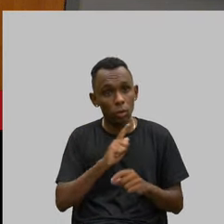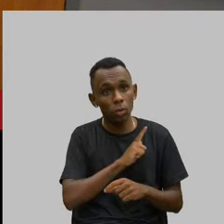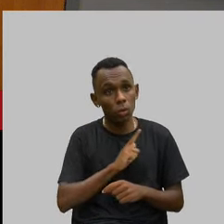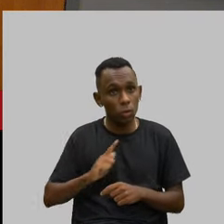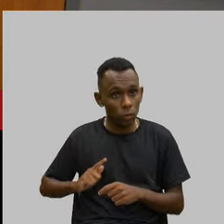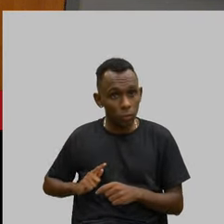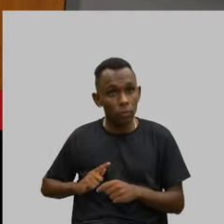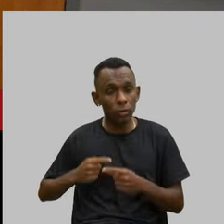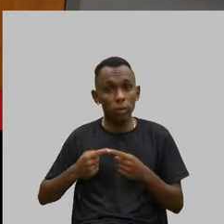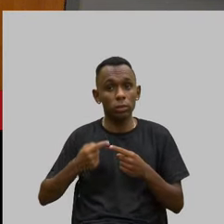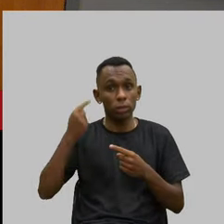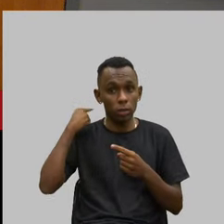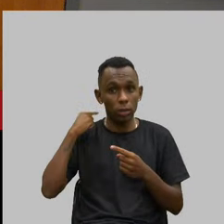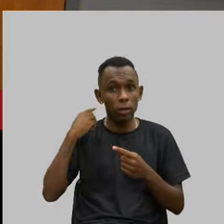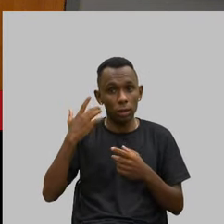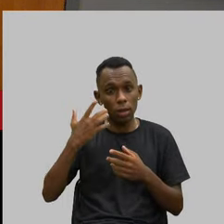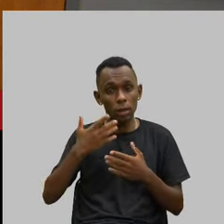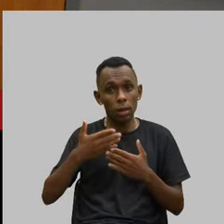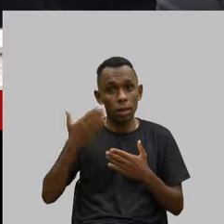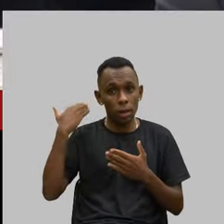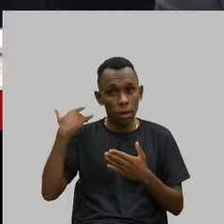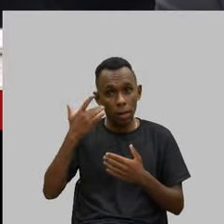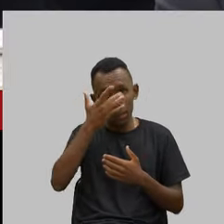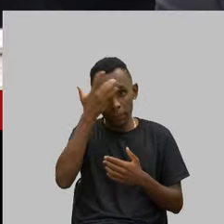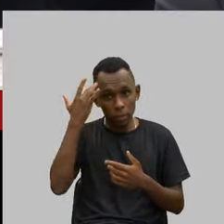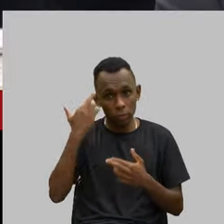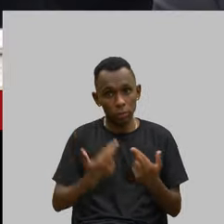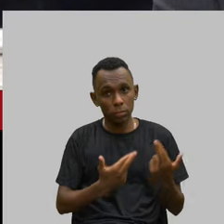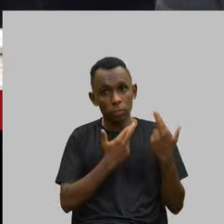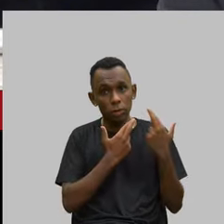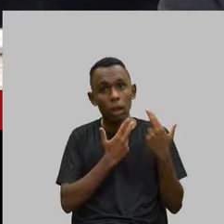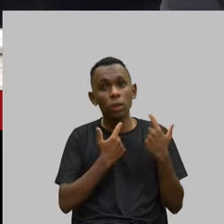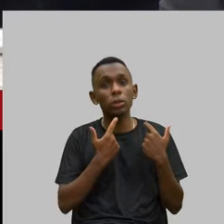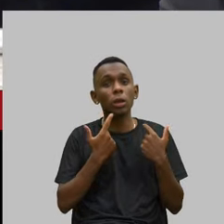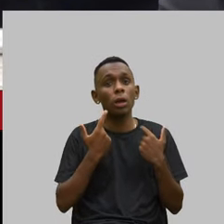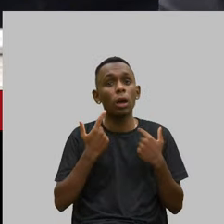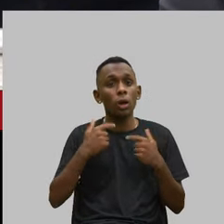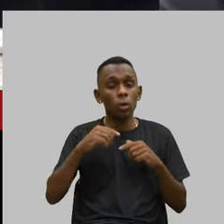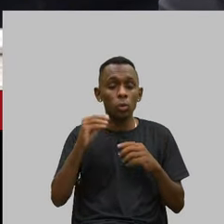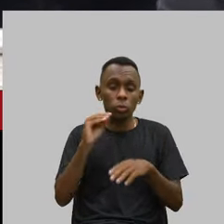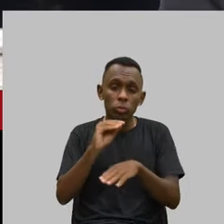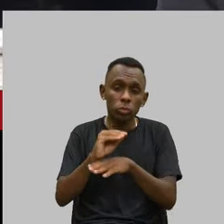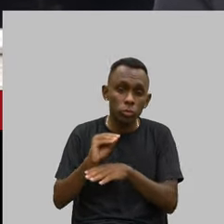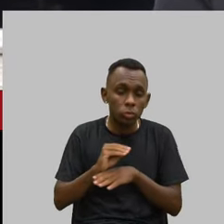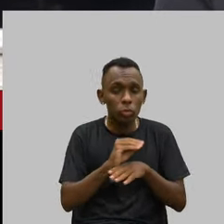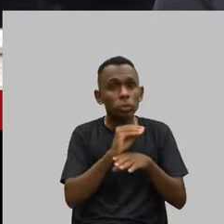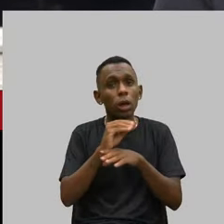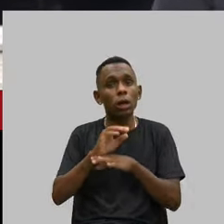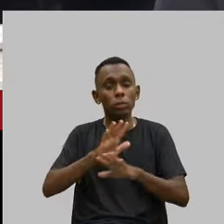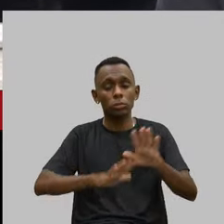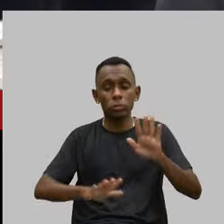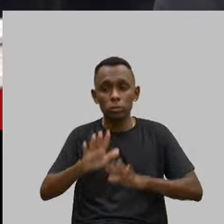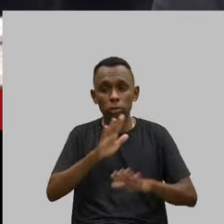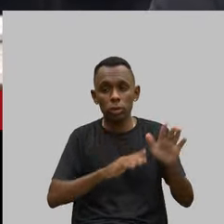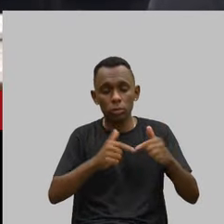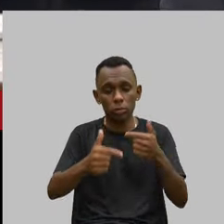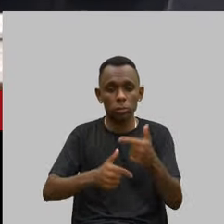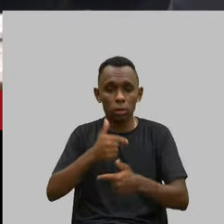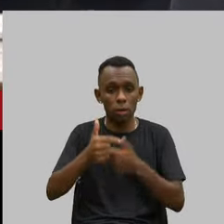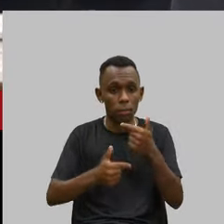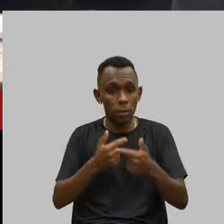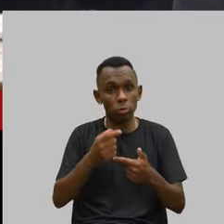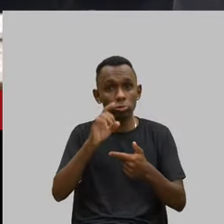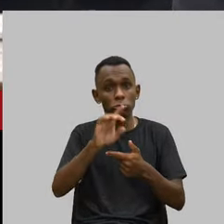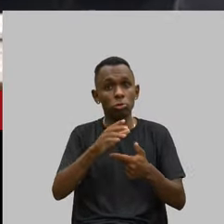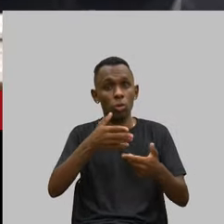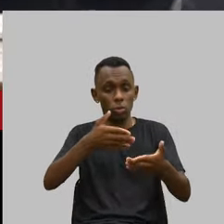antecessora luí Barreto sempre teve um cuidado muito grande com os servidores e com toda a estrutura da cidade administrativa que não se limita Inclusive a só os